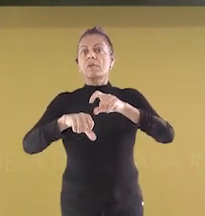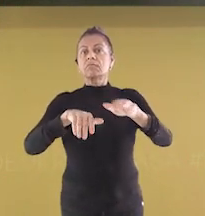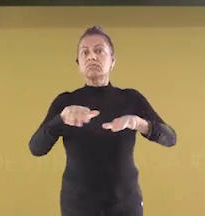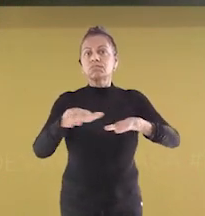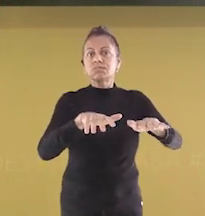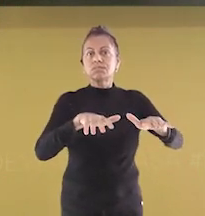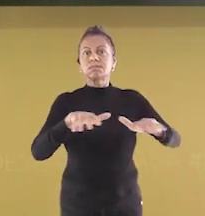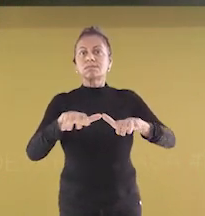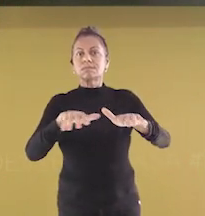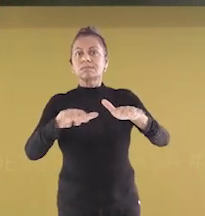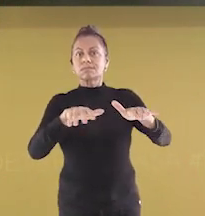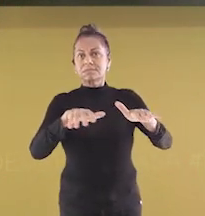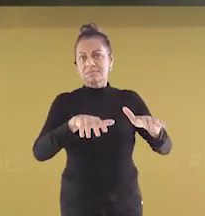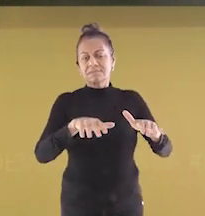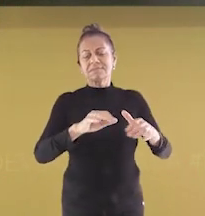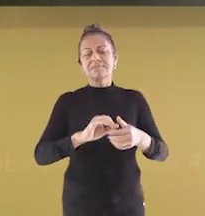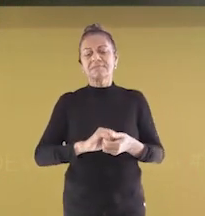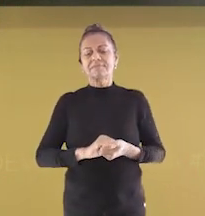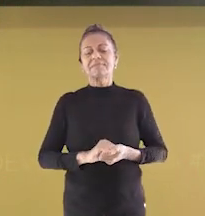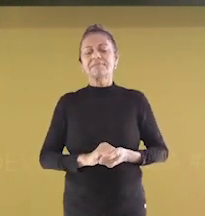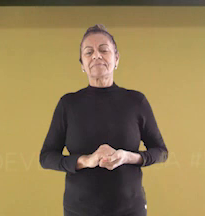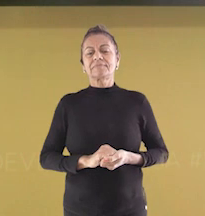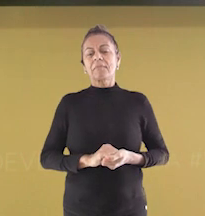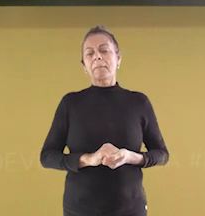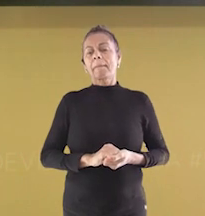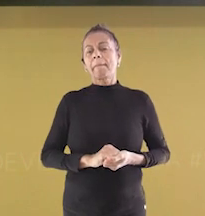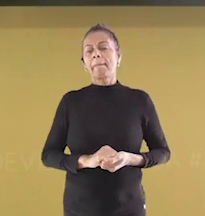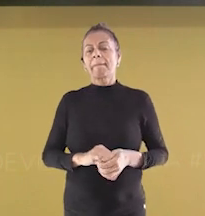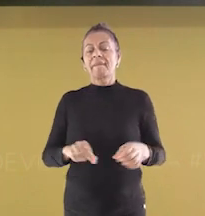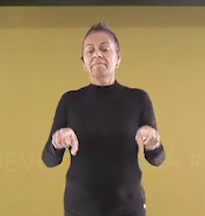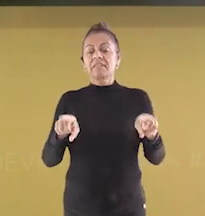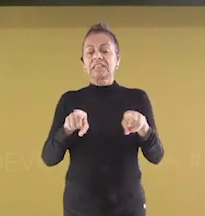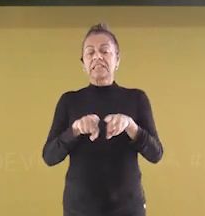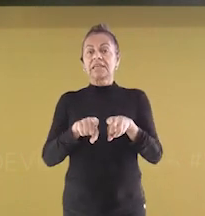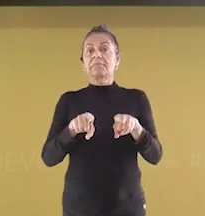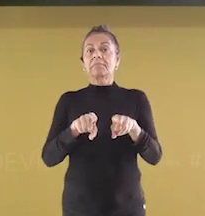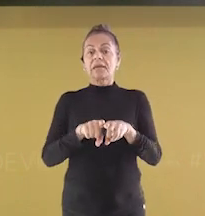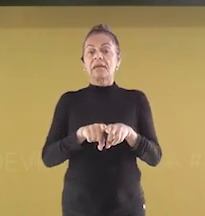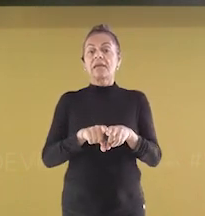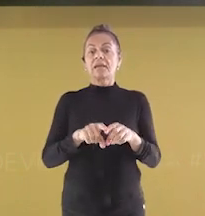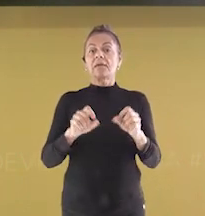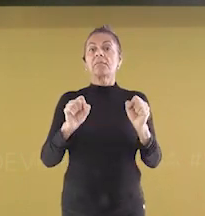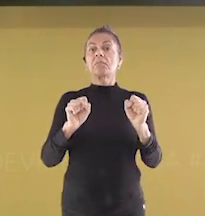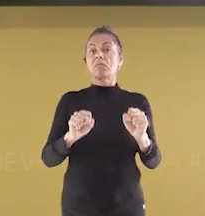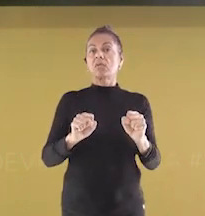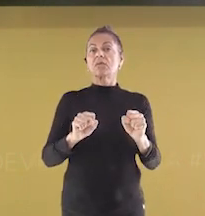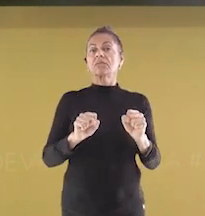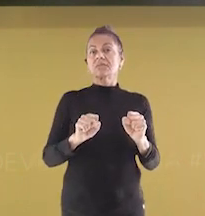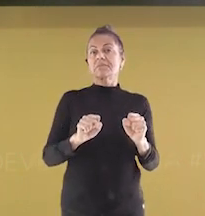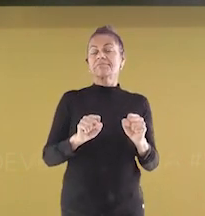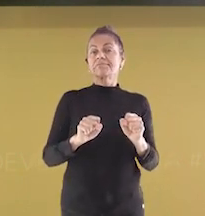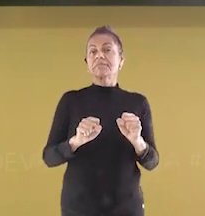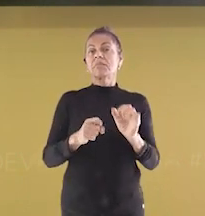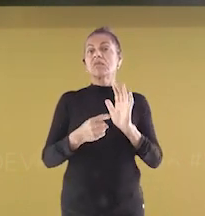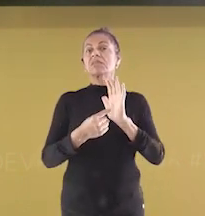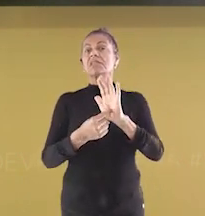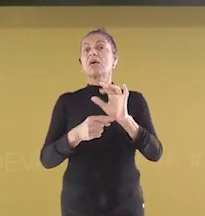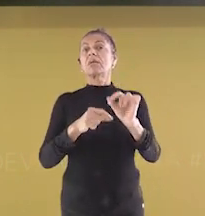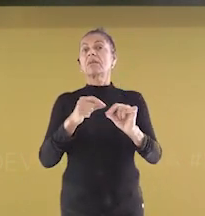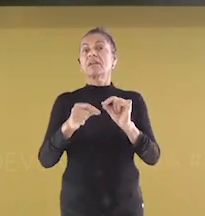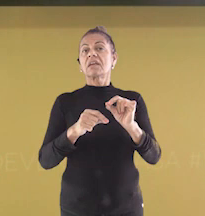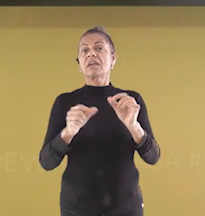ele volte a apresentar essa instabilidade. Ele também pode ser